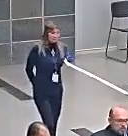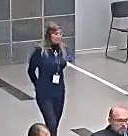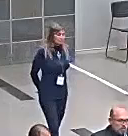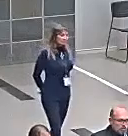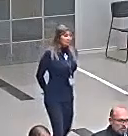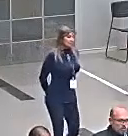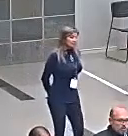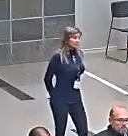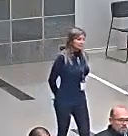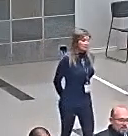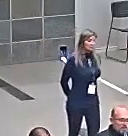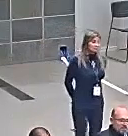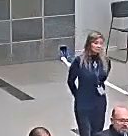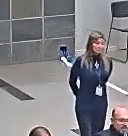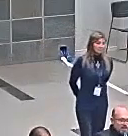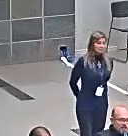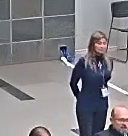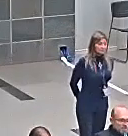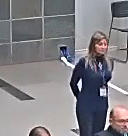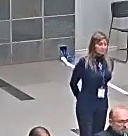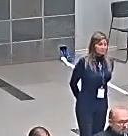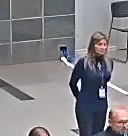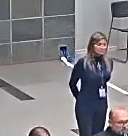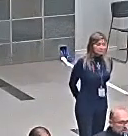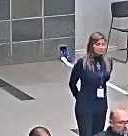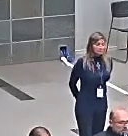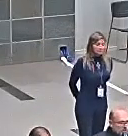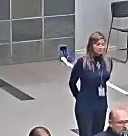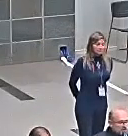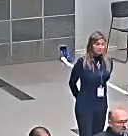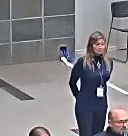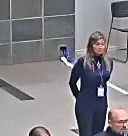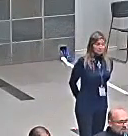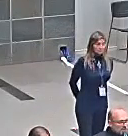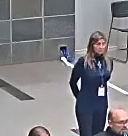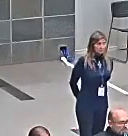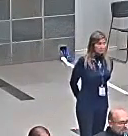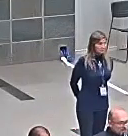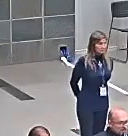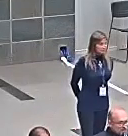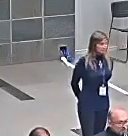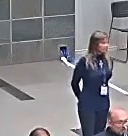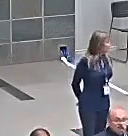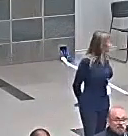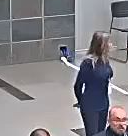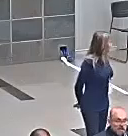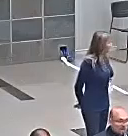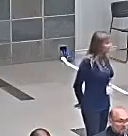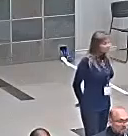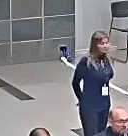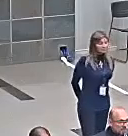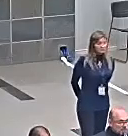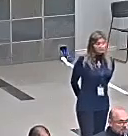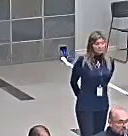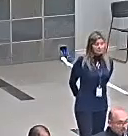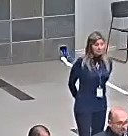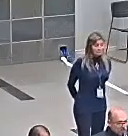histórica cumprida a finalidade da reunião a presidência agradece a presença dos